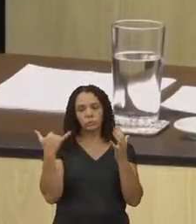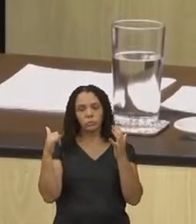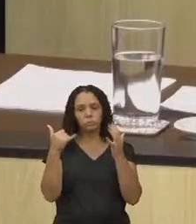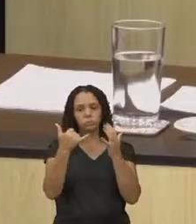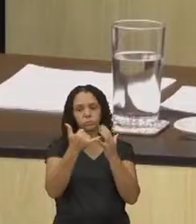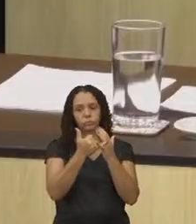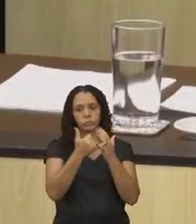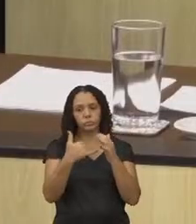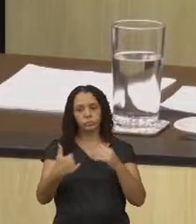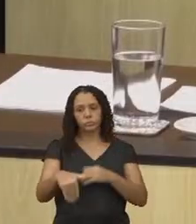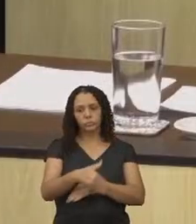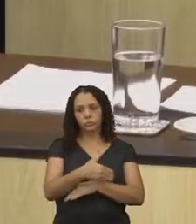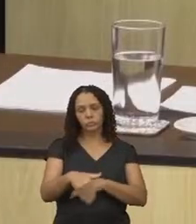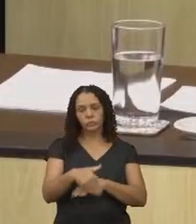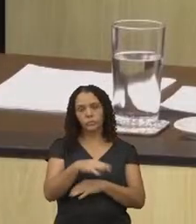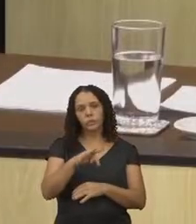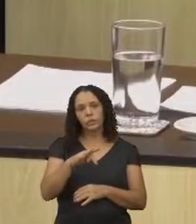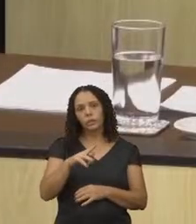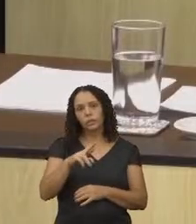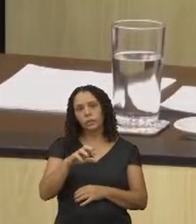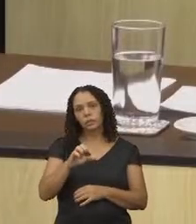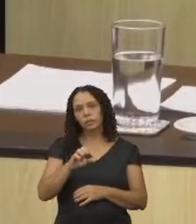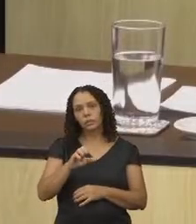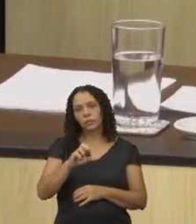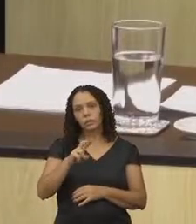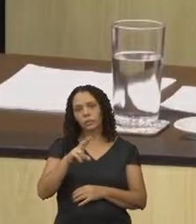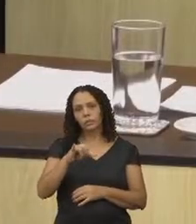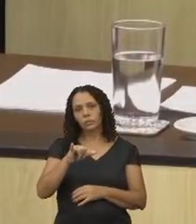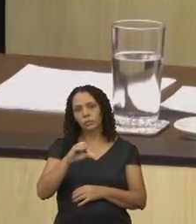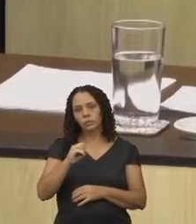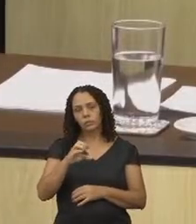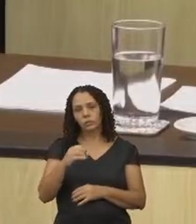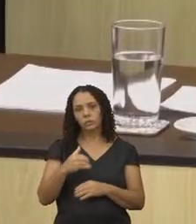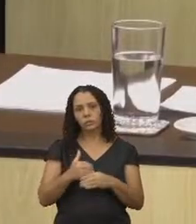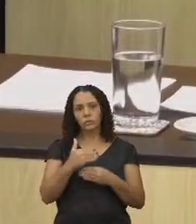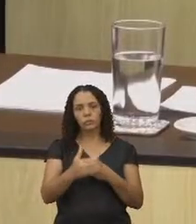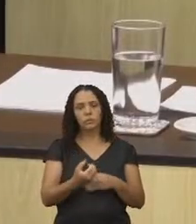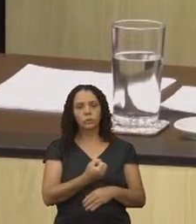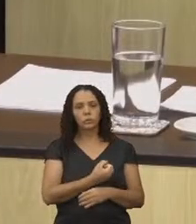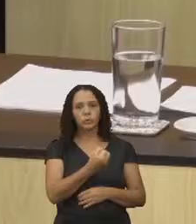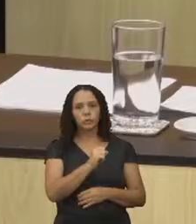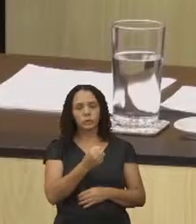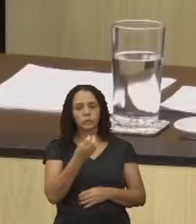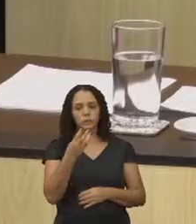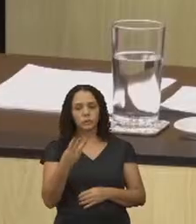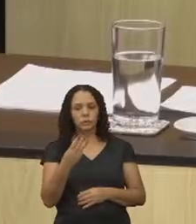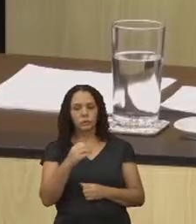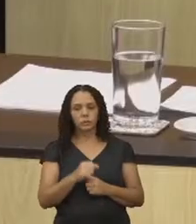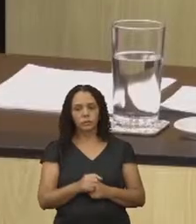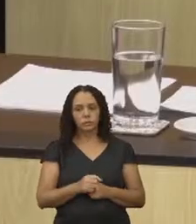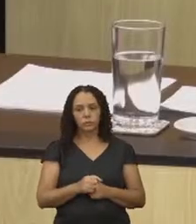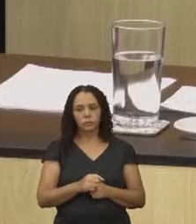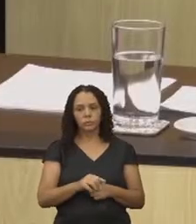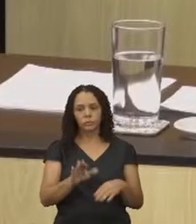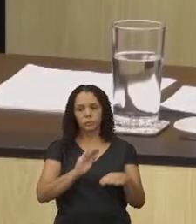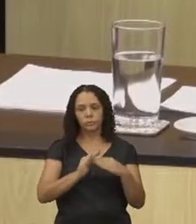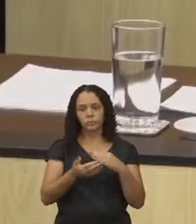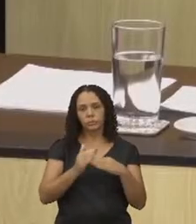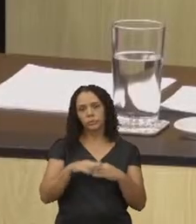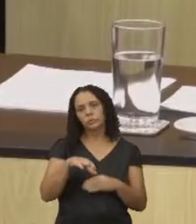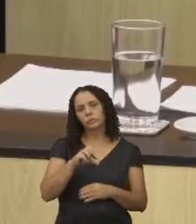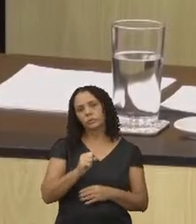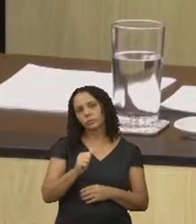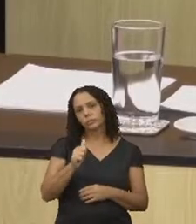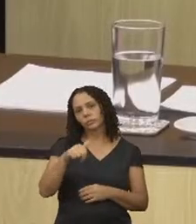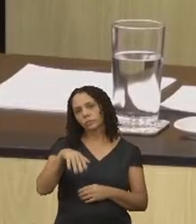elétrica na rua Treviso, em frente ao número 83, no Parque Residencial Santa Paula, neste